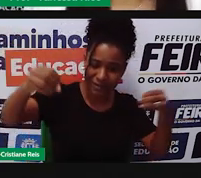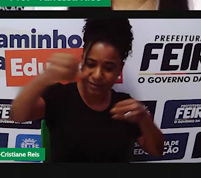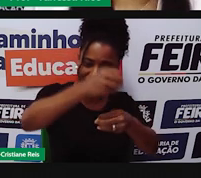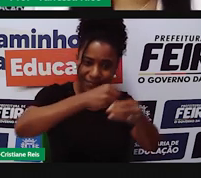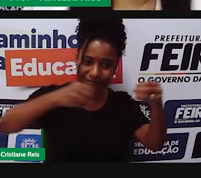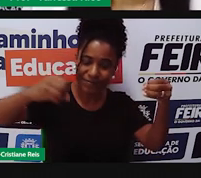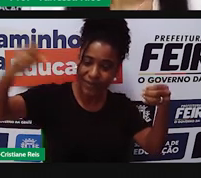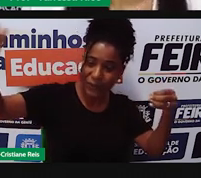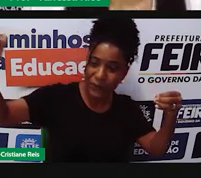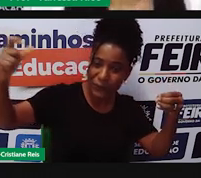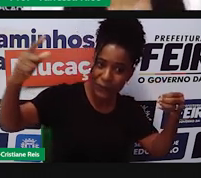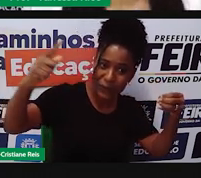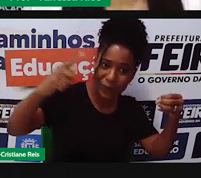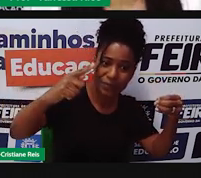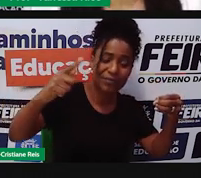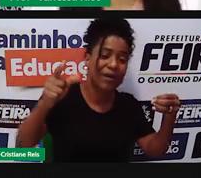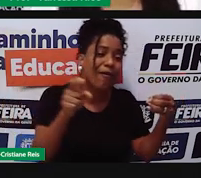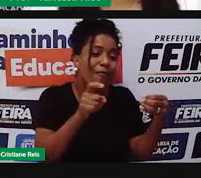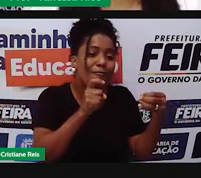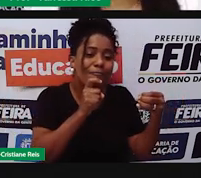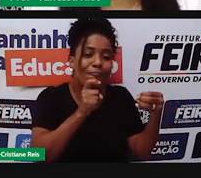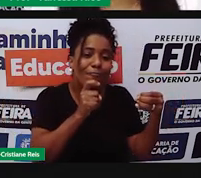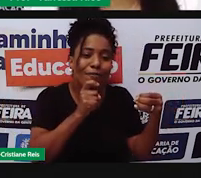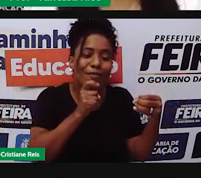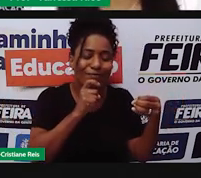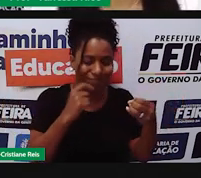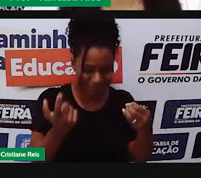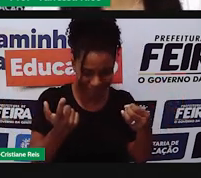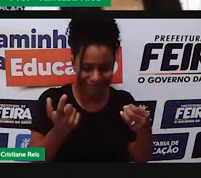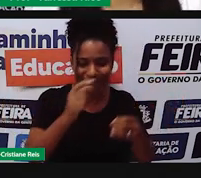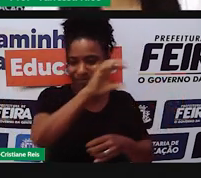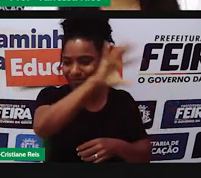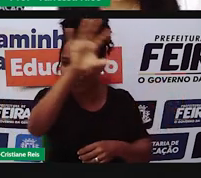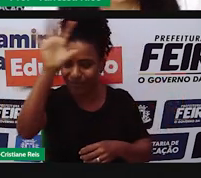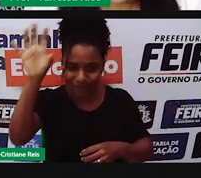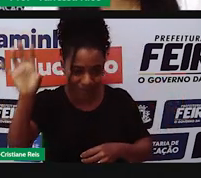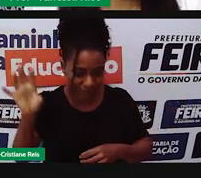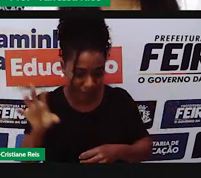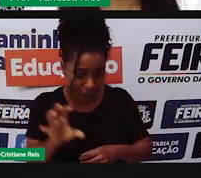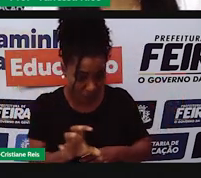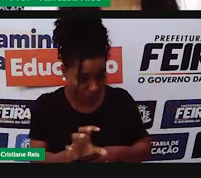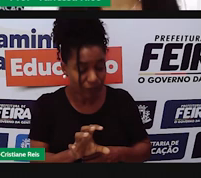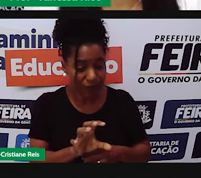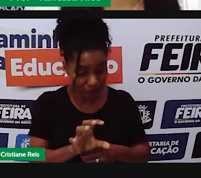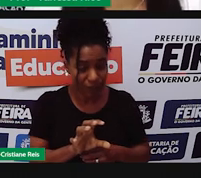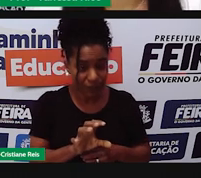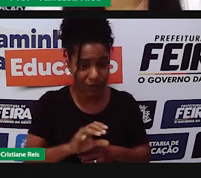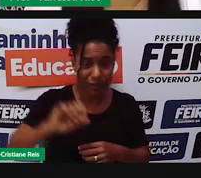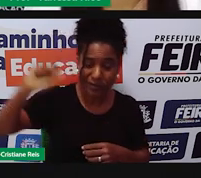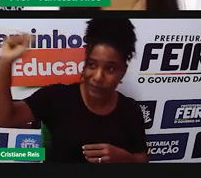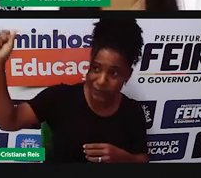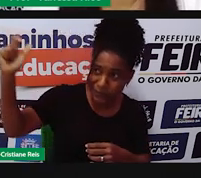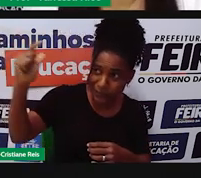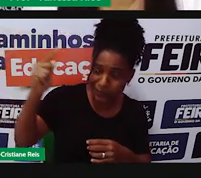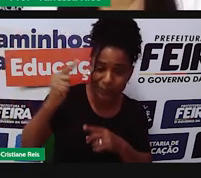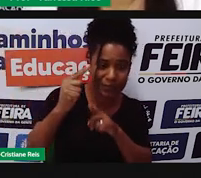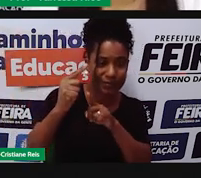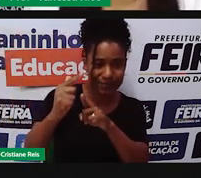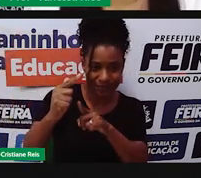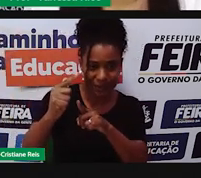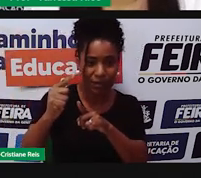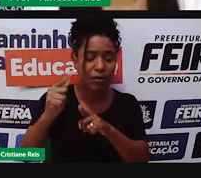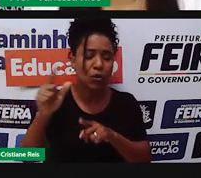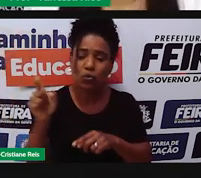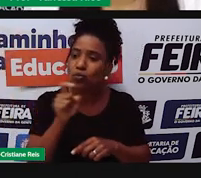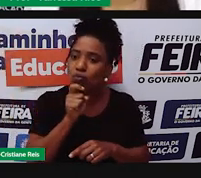é mais frio do que os lugares onde os raios solares eles chegam com mais força, né? A gente observou isso quando nós estudamos